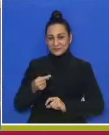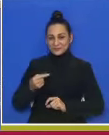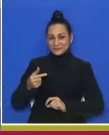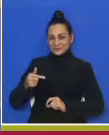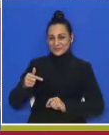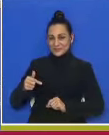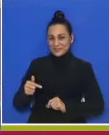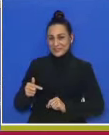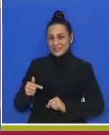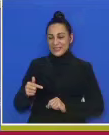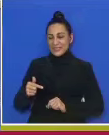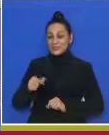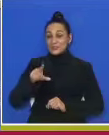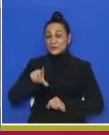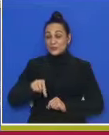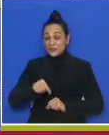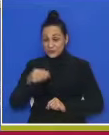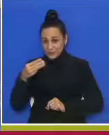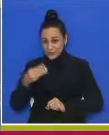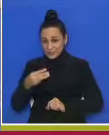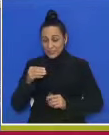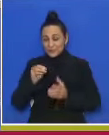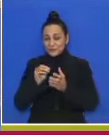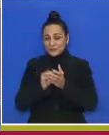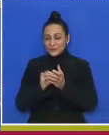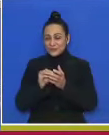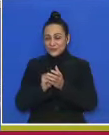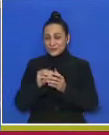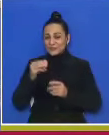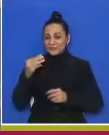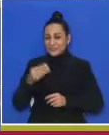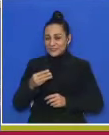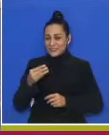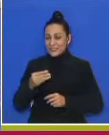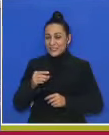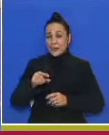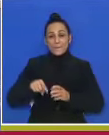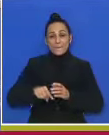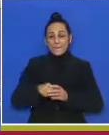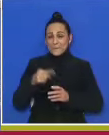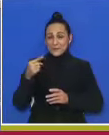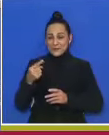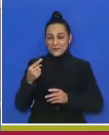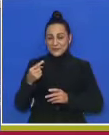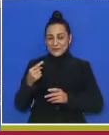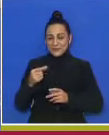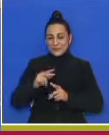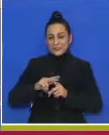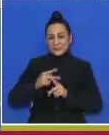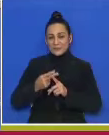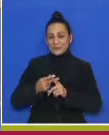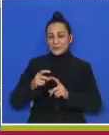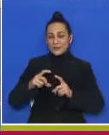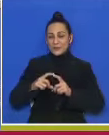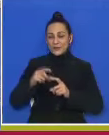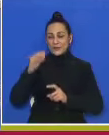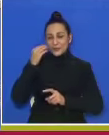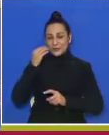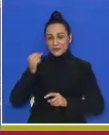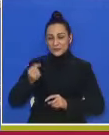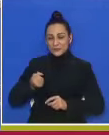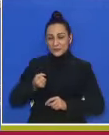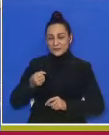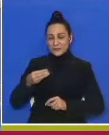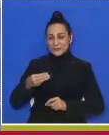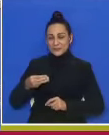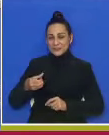Preta, 17. Foram sorteados três números, faltam três. Primeiro sorteio da dupla Sena. Bola rosa, número